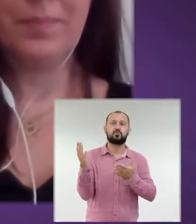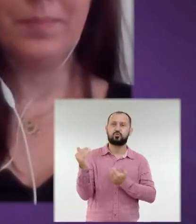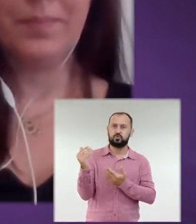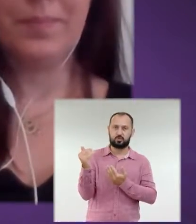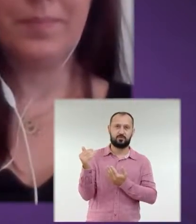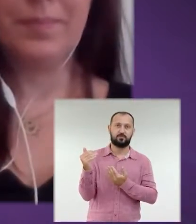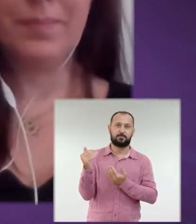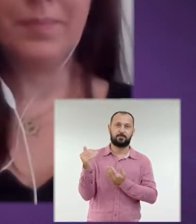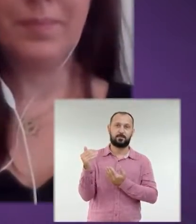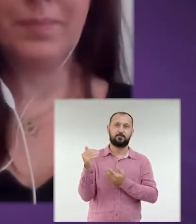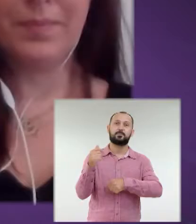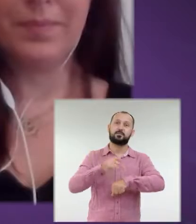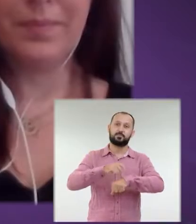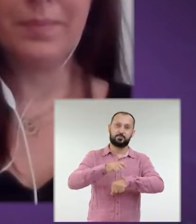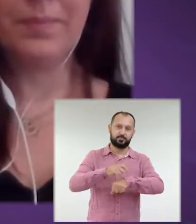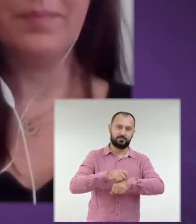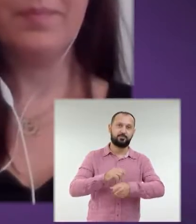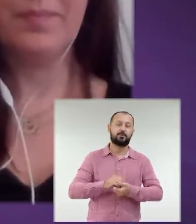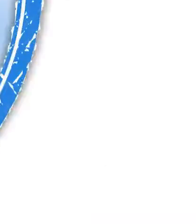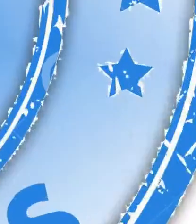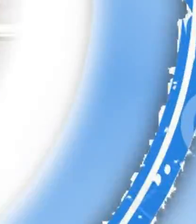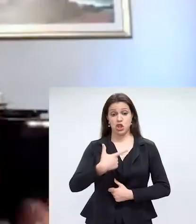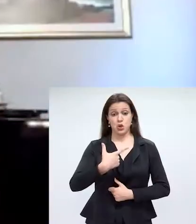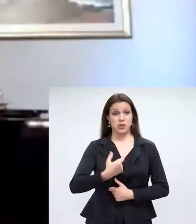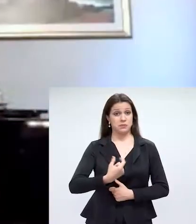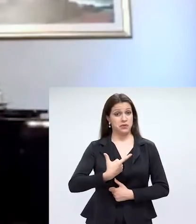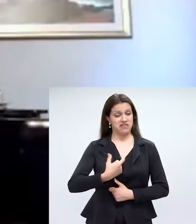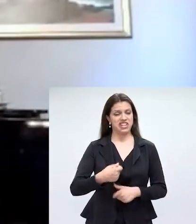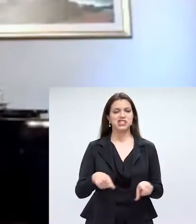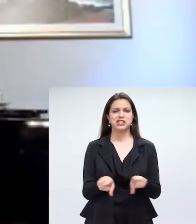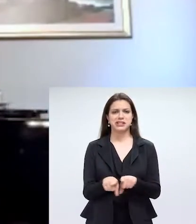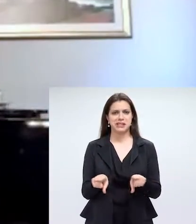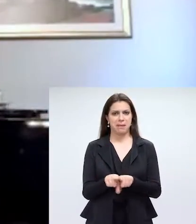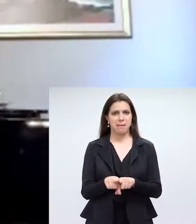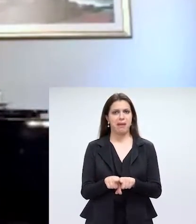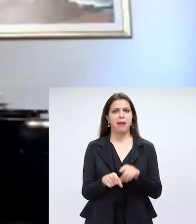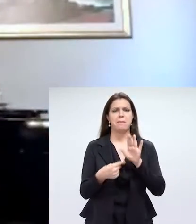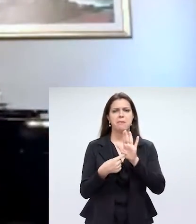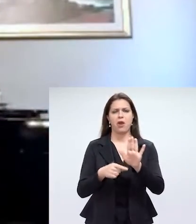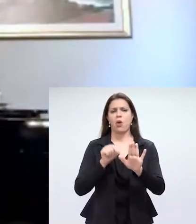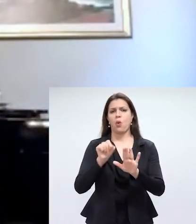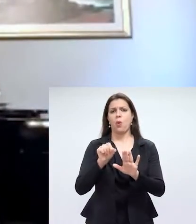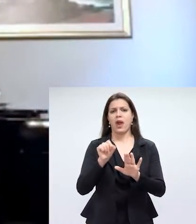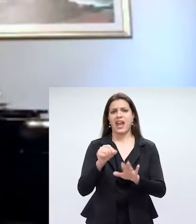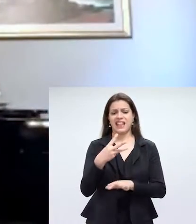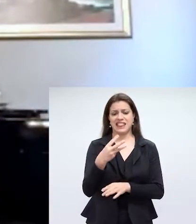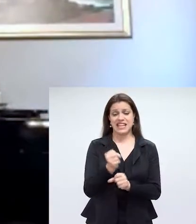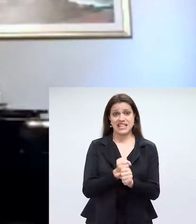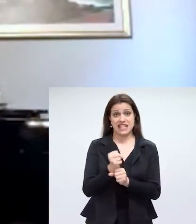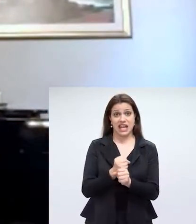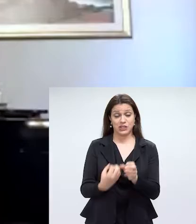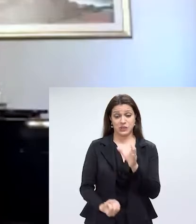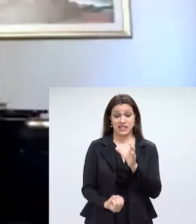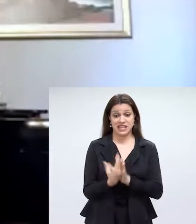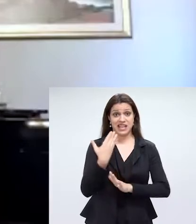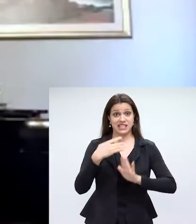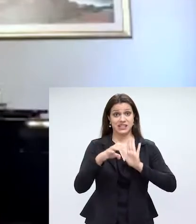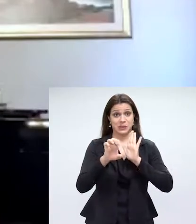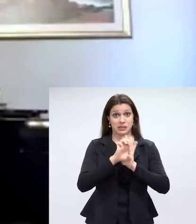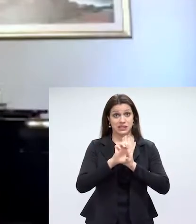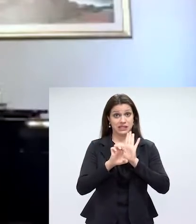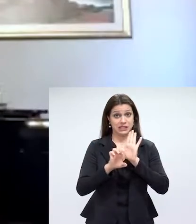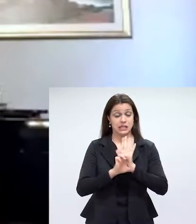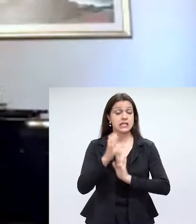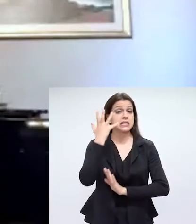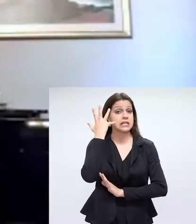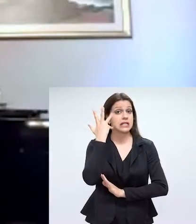estudantes, adolescentes, para essa questão. E 2020 também foi marcado pelos 30 anos de criação do Estatuto